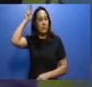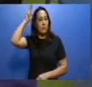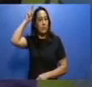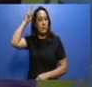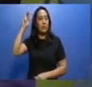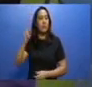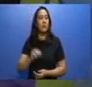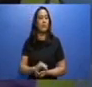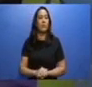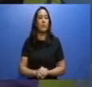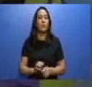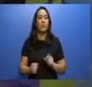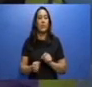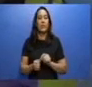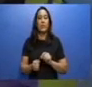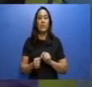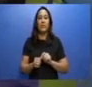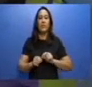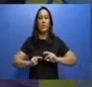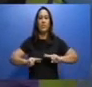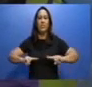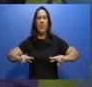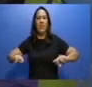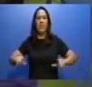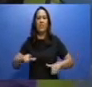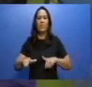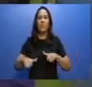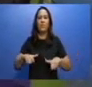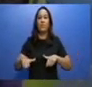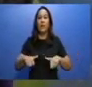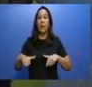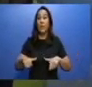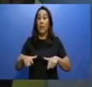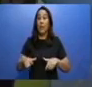nós estamos estudando. Muito bonito, né?